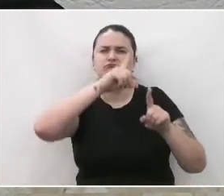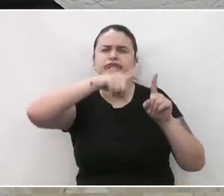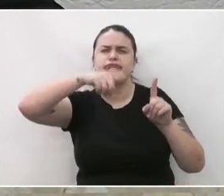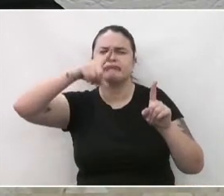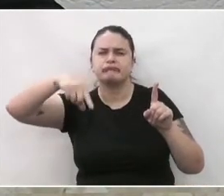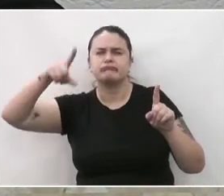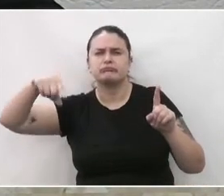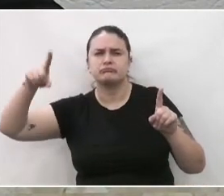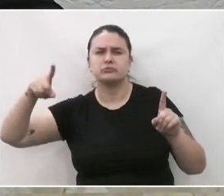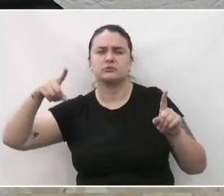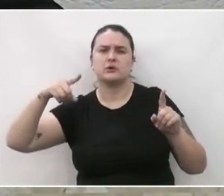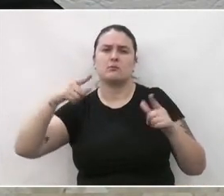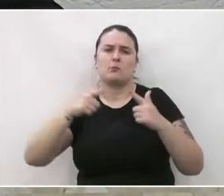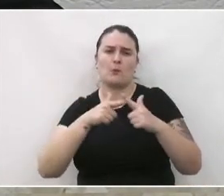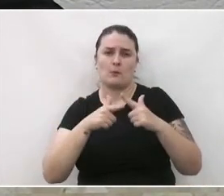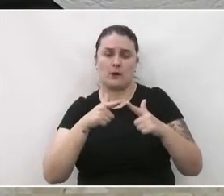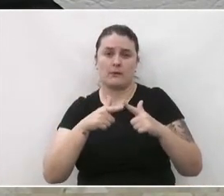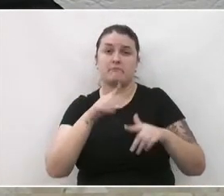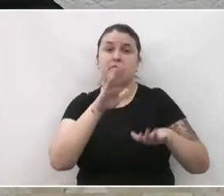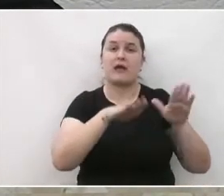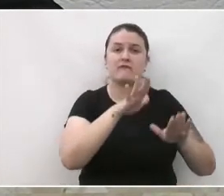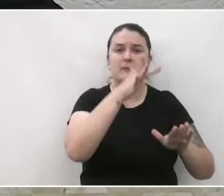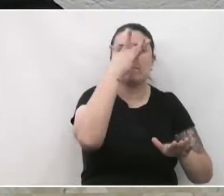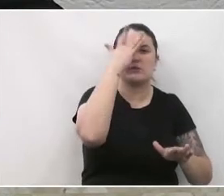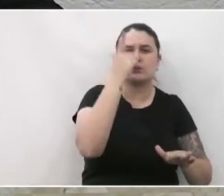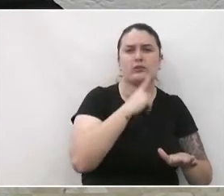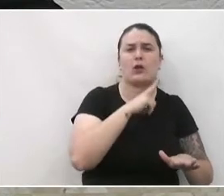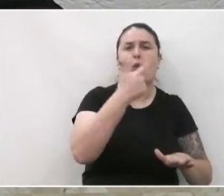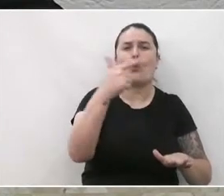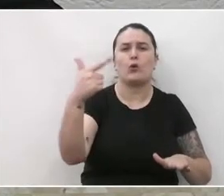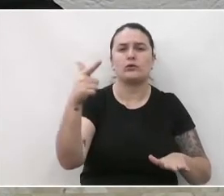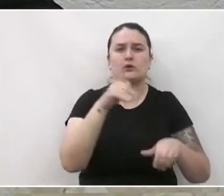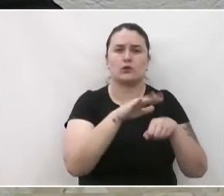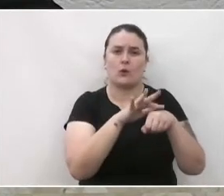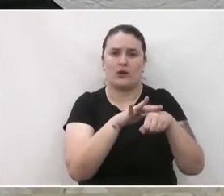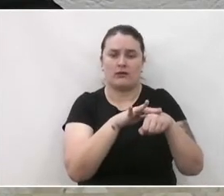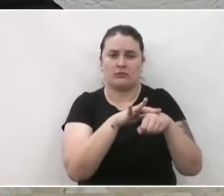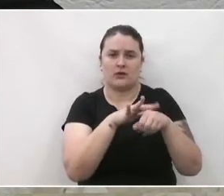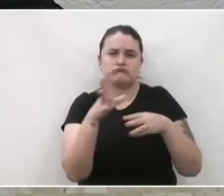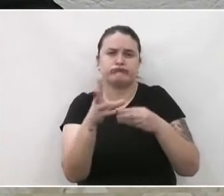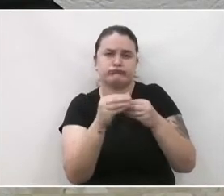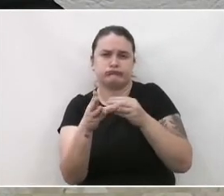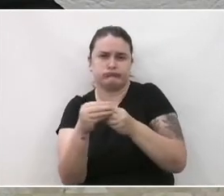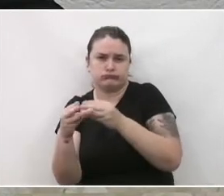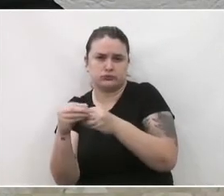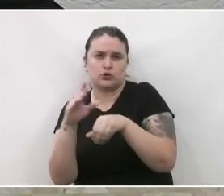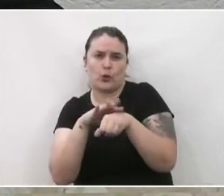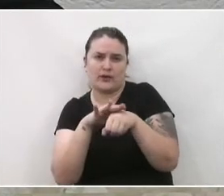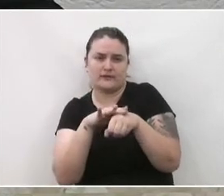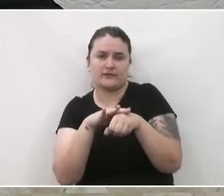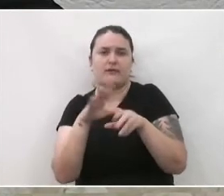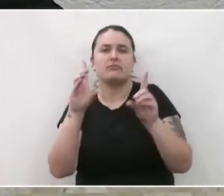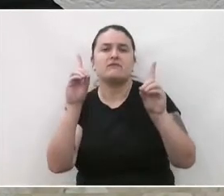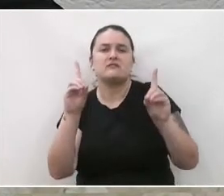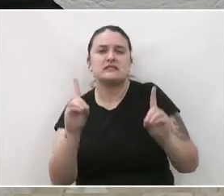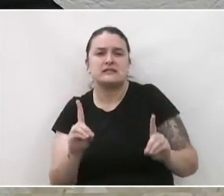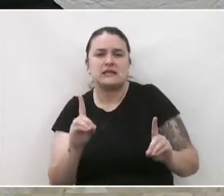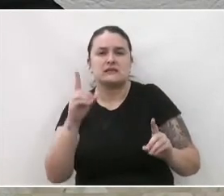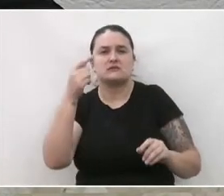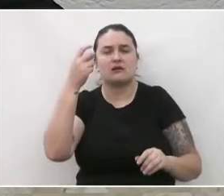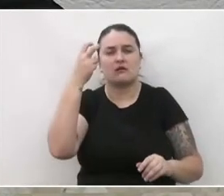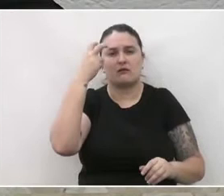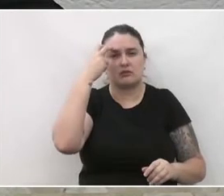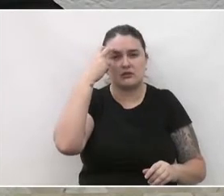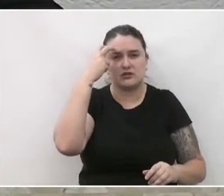comprometimentos. Há desde pessoas com outras doenças e condições associadas, comorbidades, como deficiência